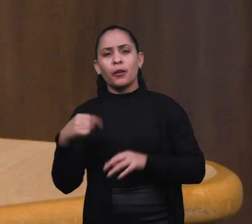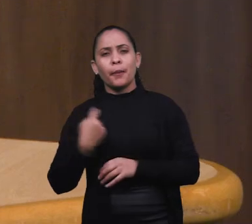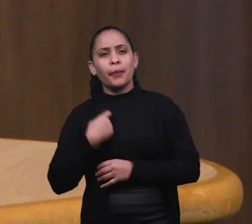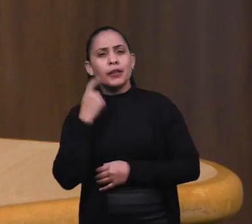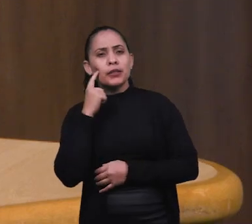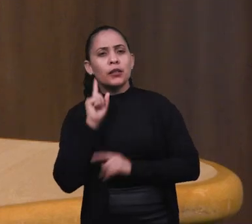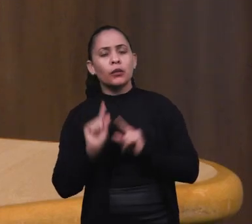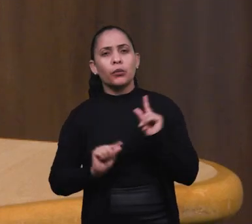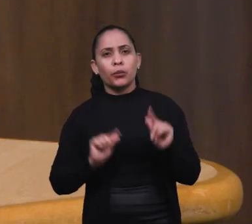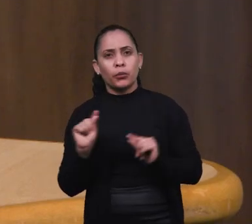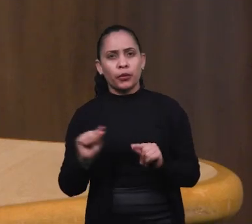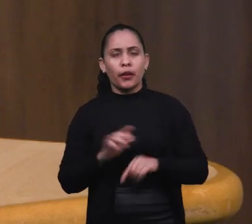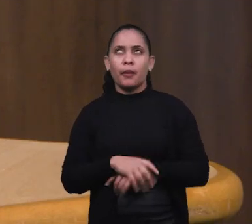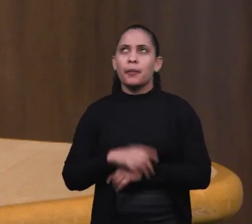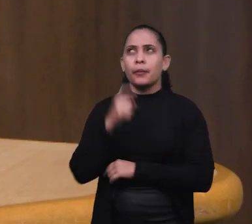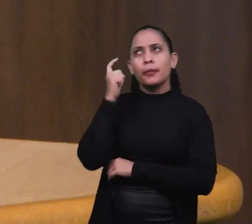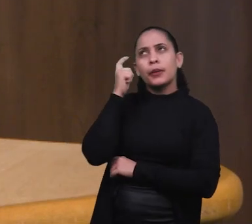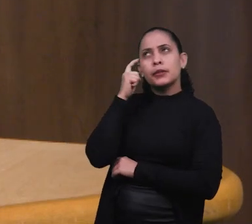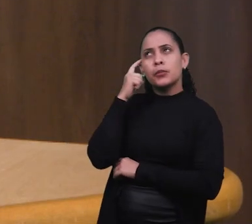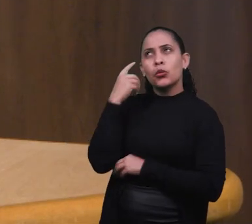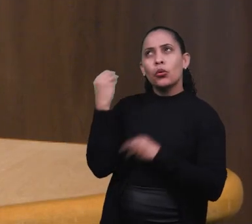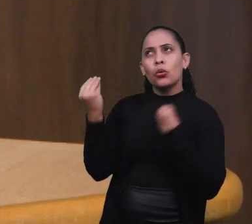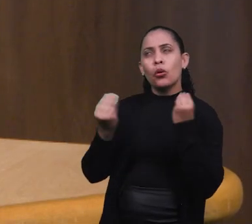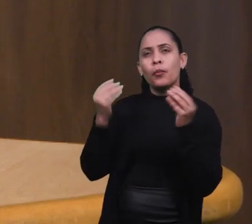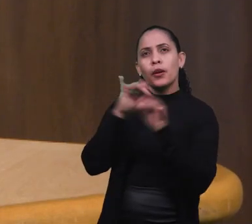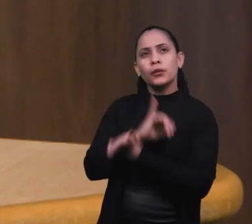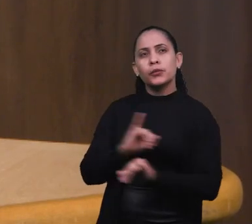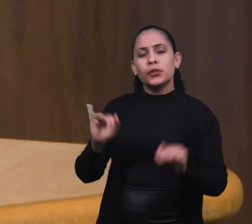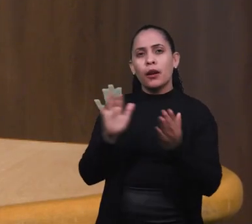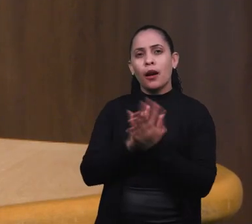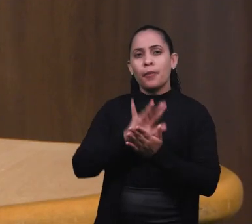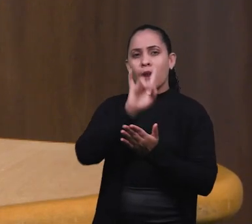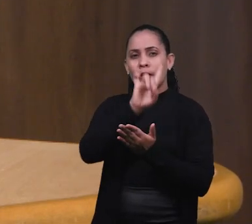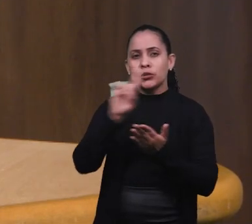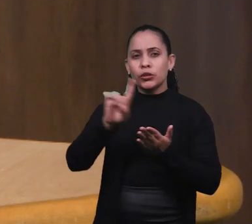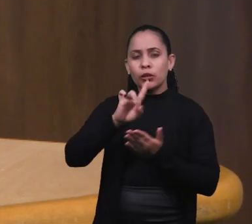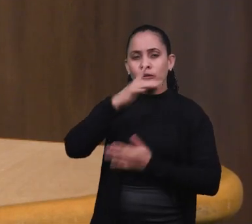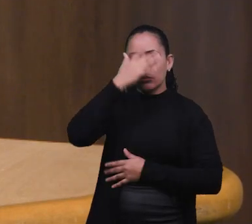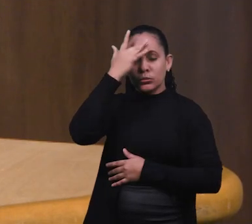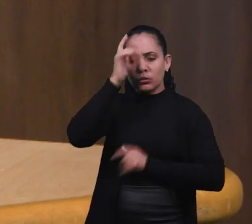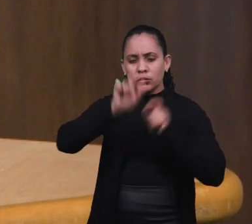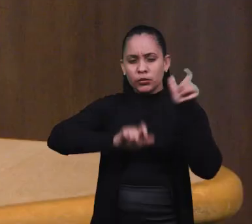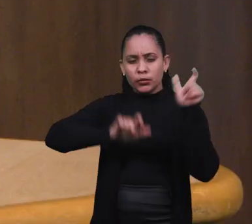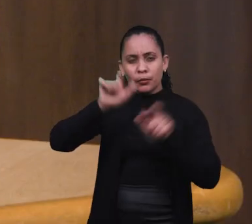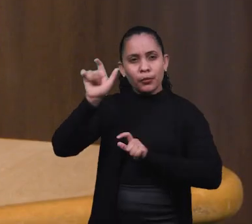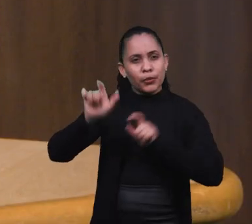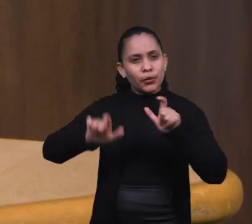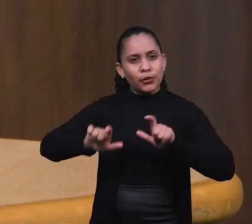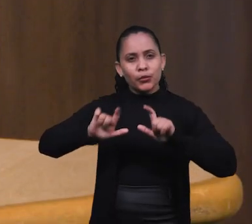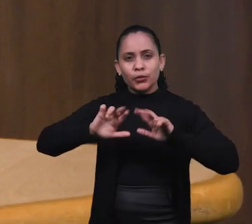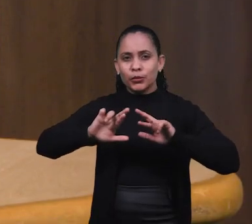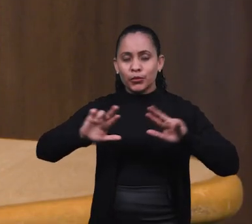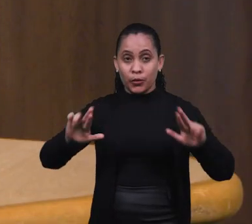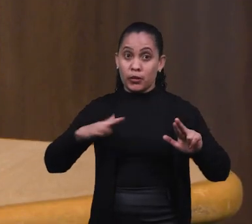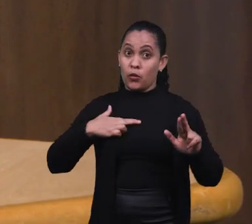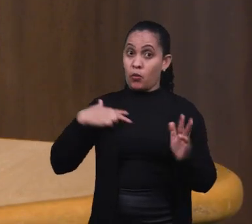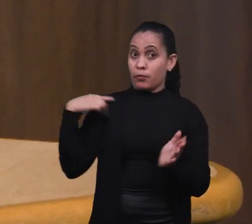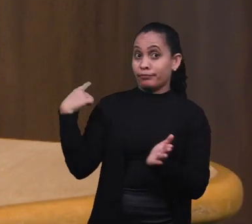promover reflexões sobre como levar a palavra de Deus a todos com sensibilidade e